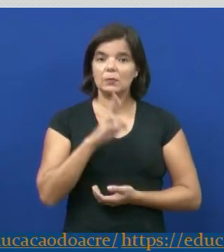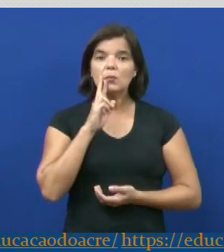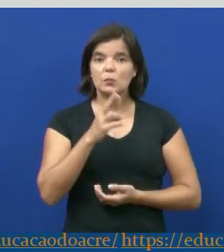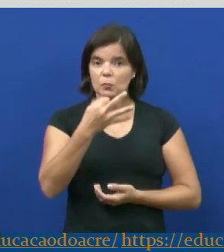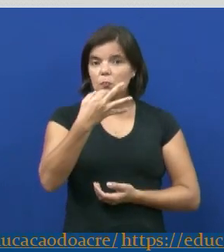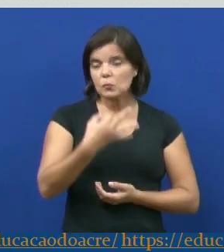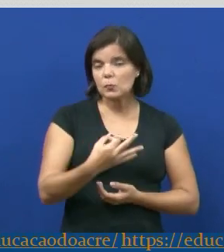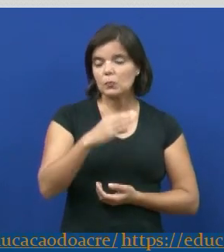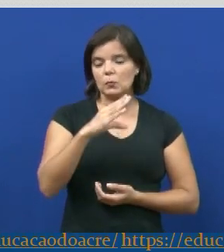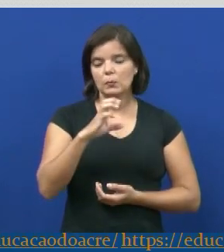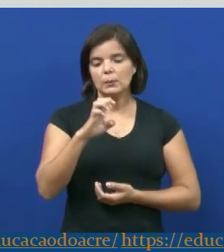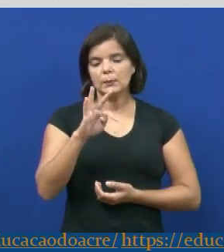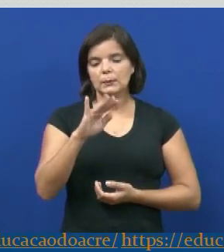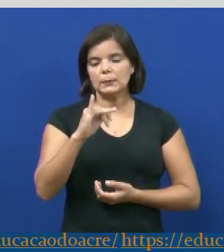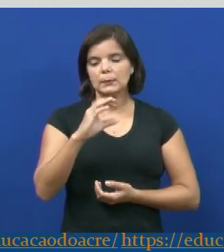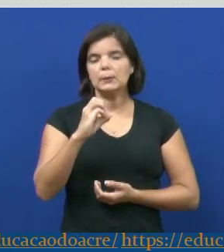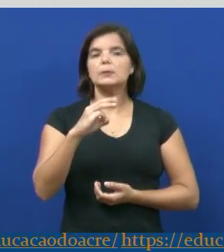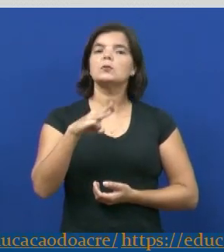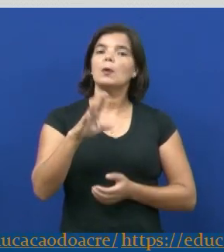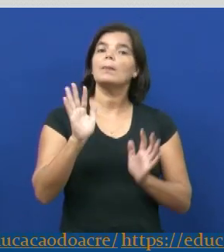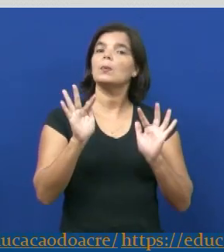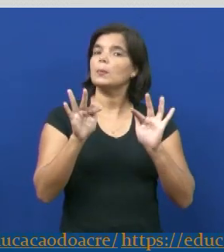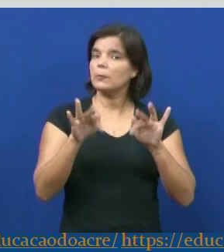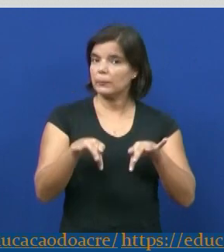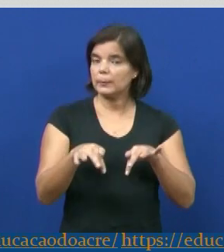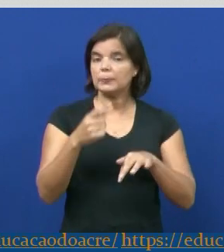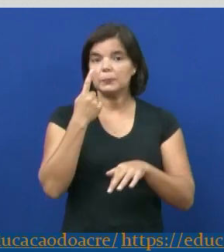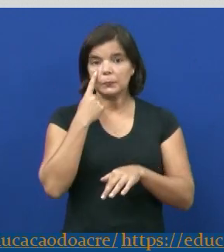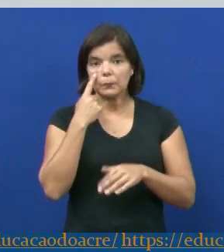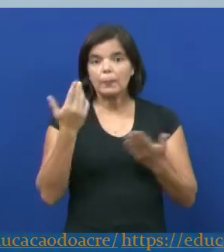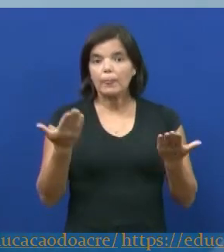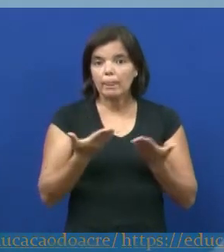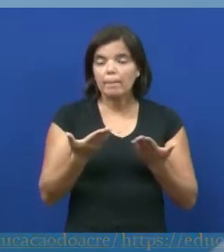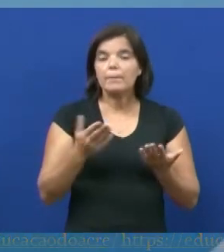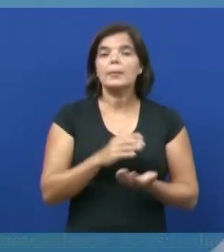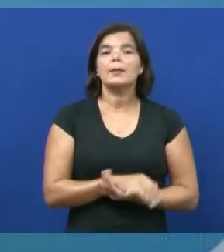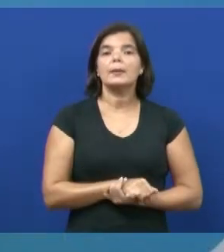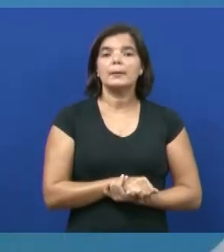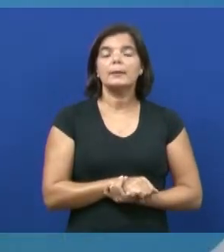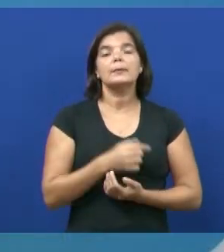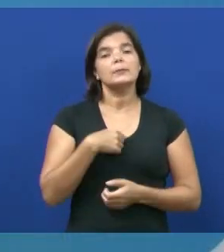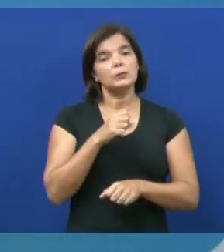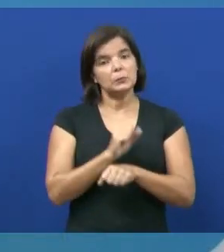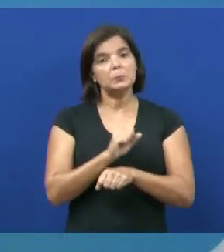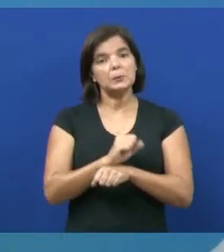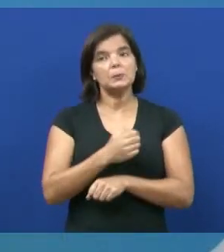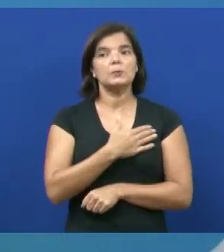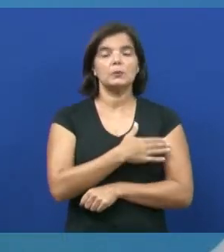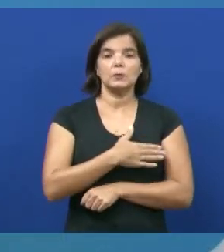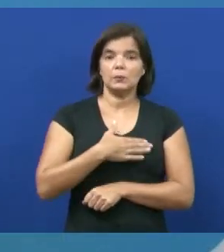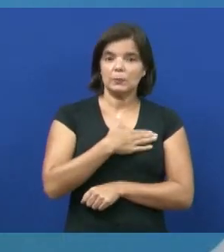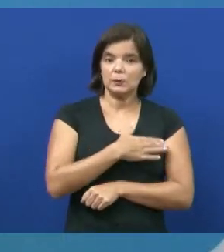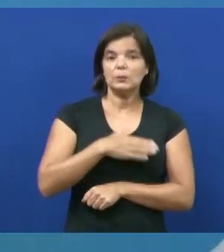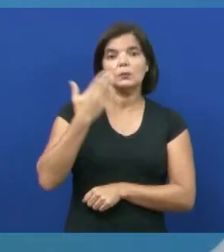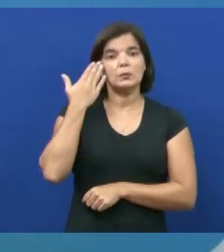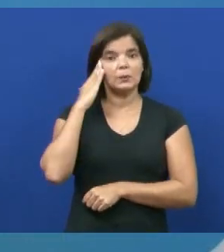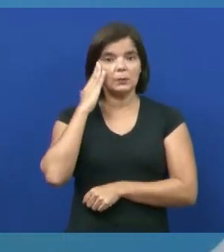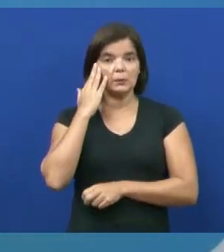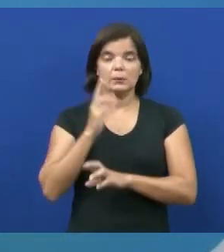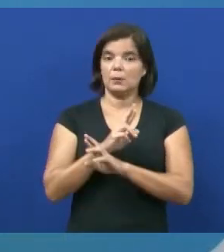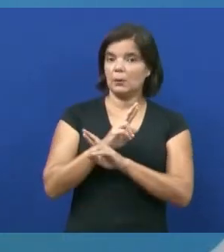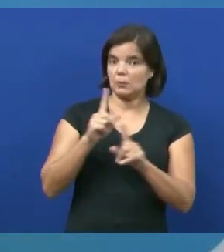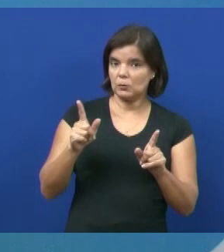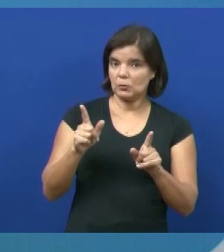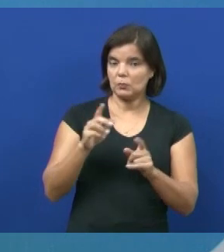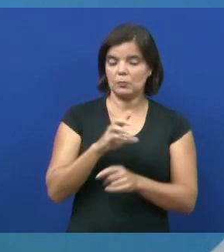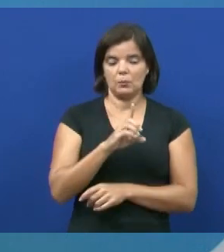condiz com o ceticismo. Então, para finalizarmos, olha para mim aqui, aluno, espero que vocês tenham compreendido a